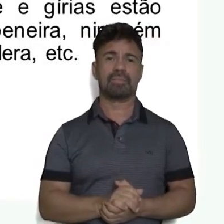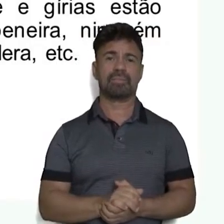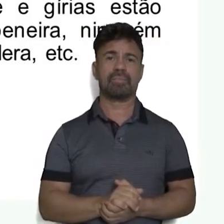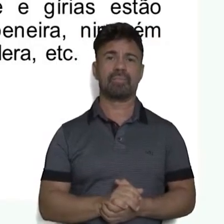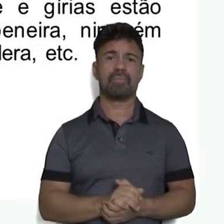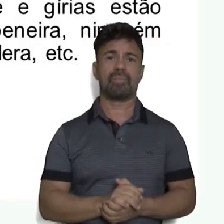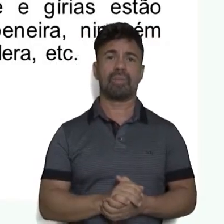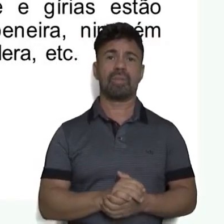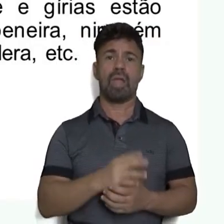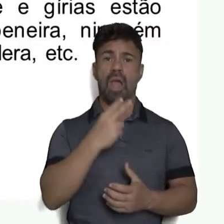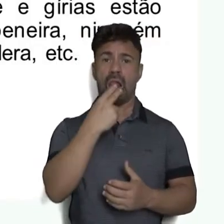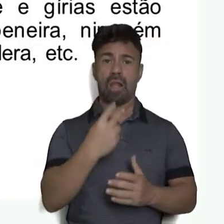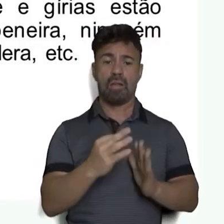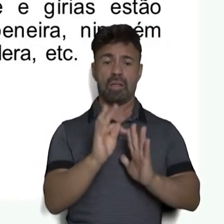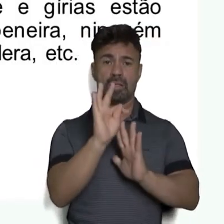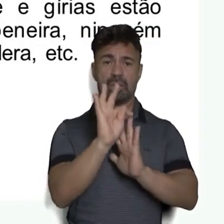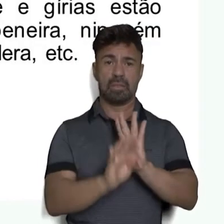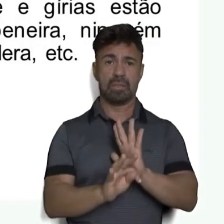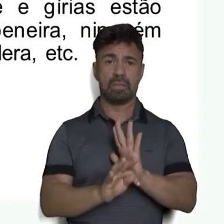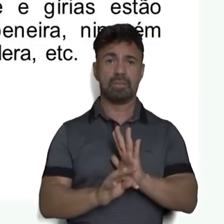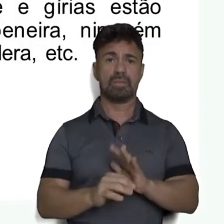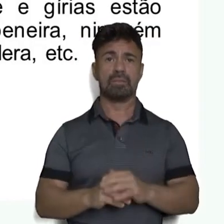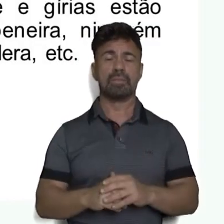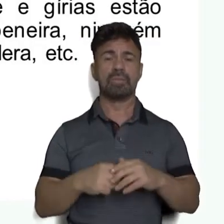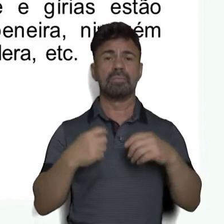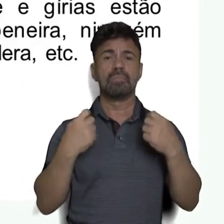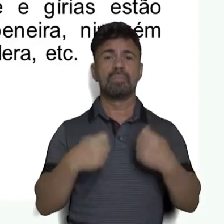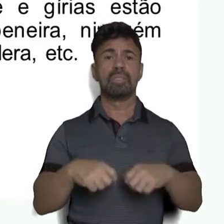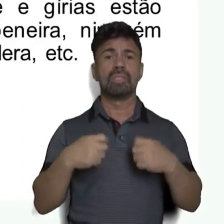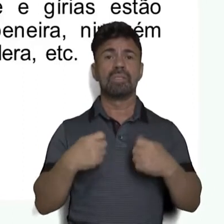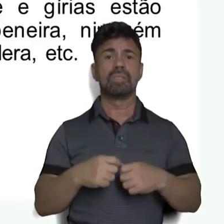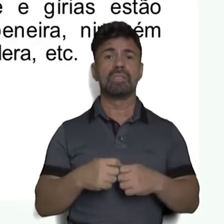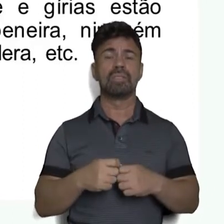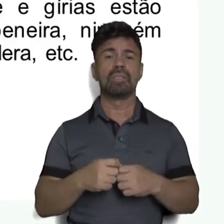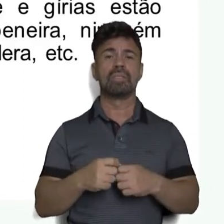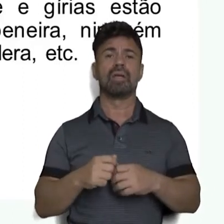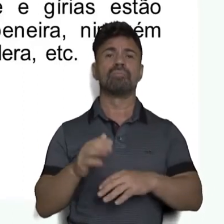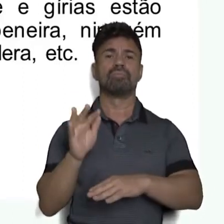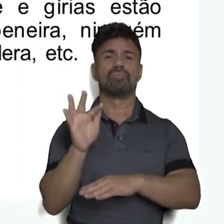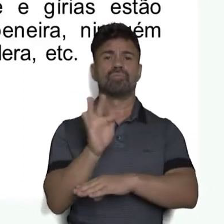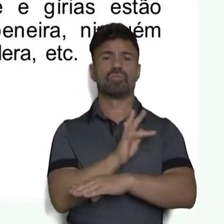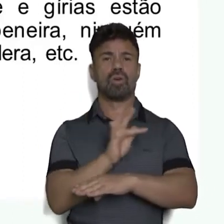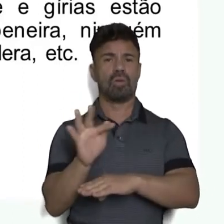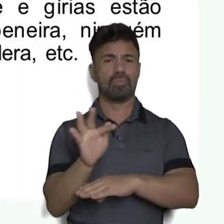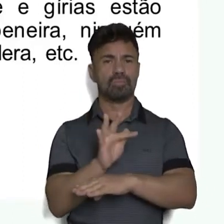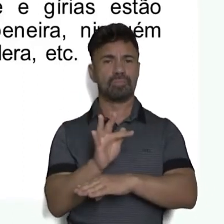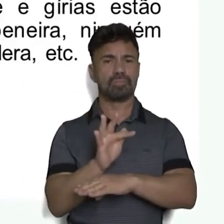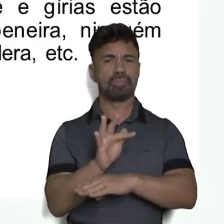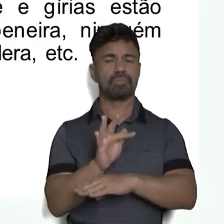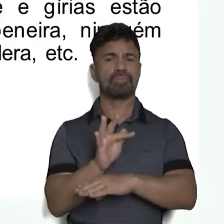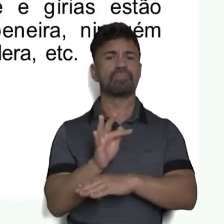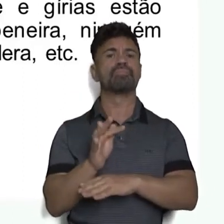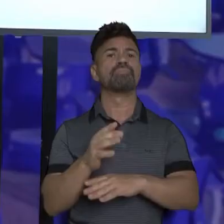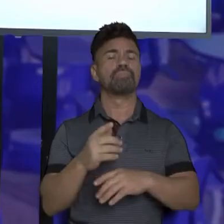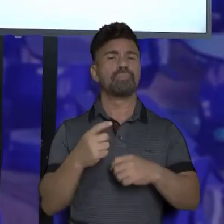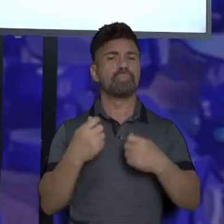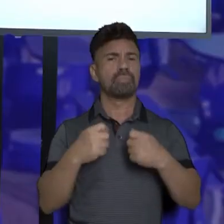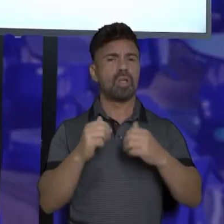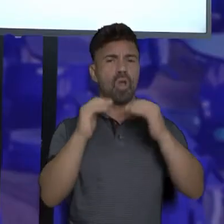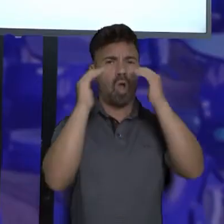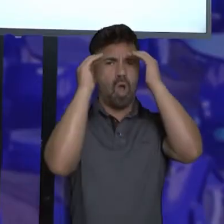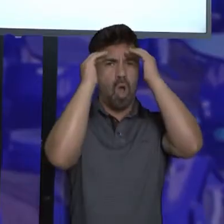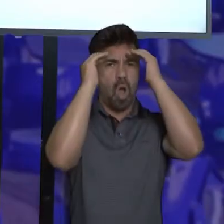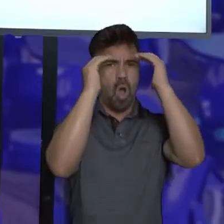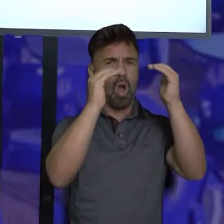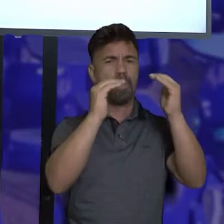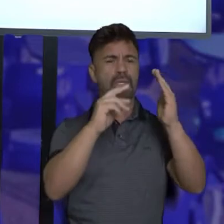do texto é a sétima dica para vocês. Ela precisa ser formal. Ela obedece às normas gramaticais